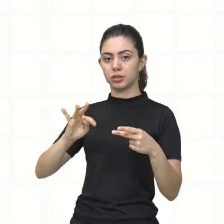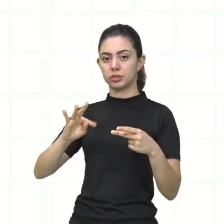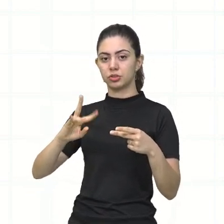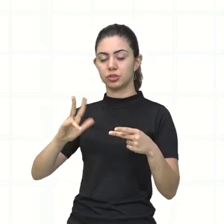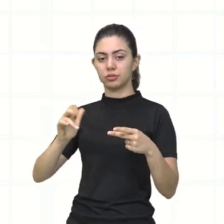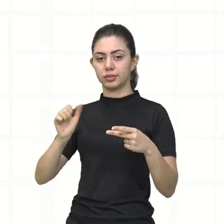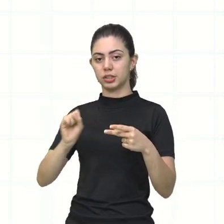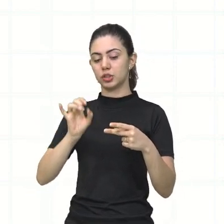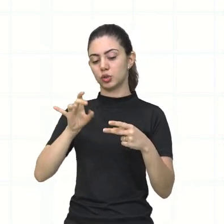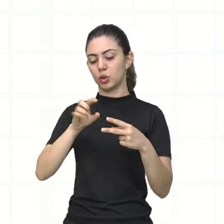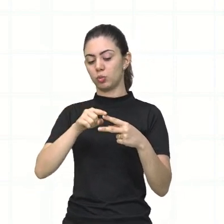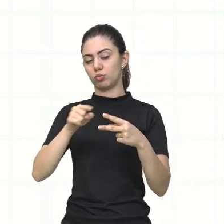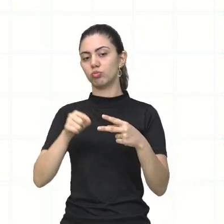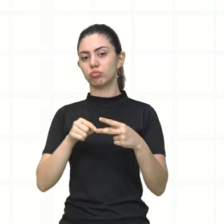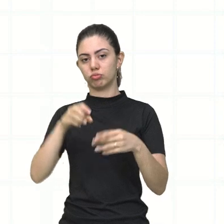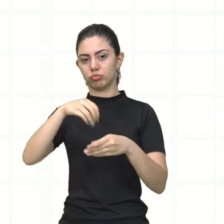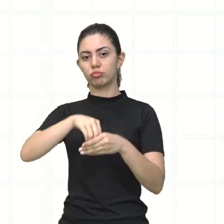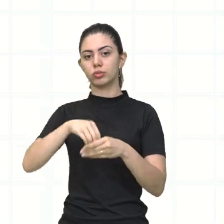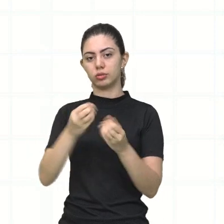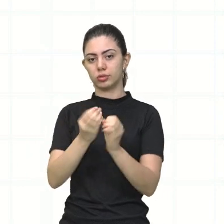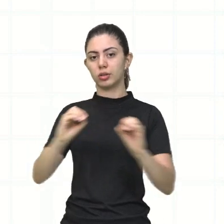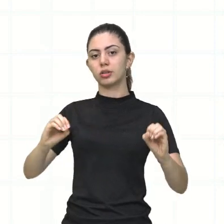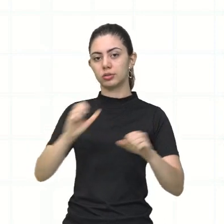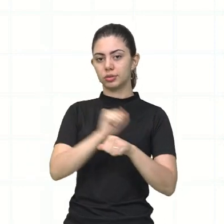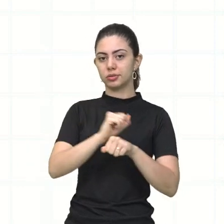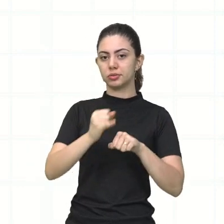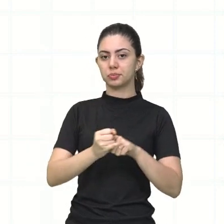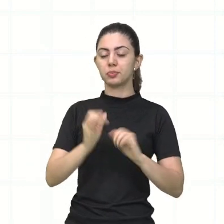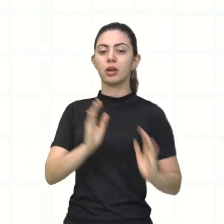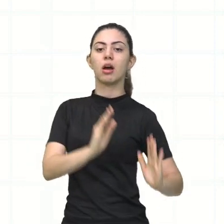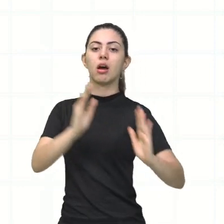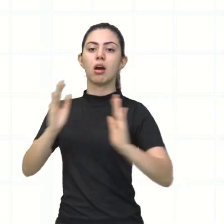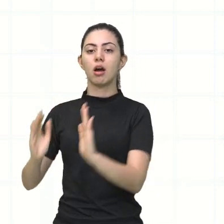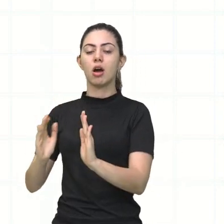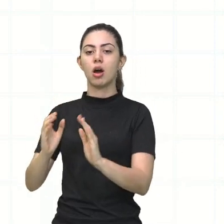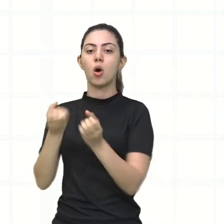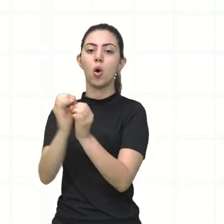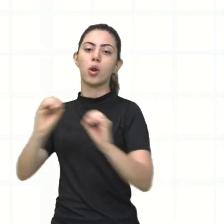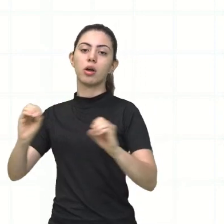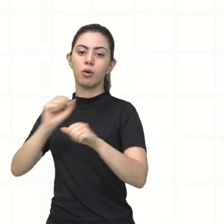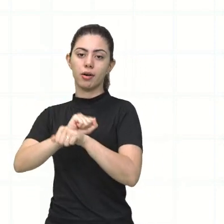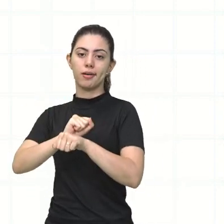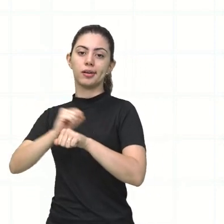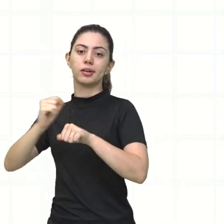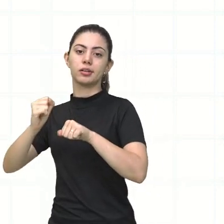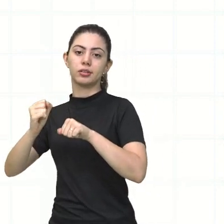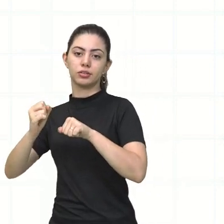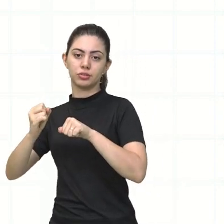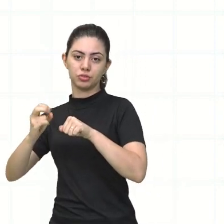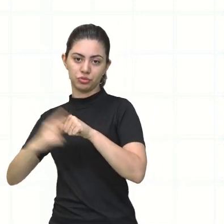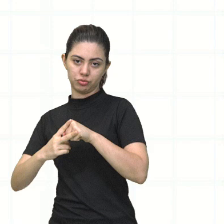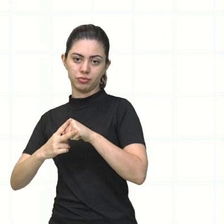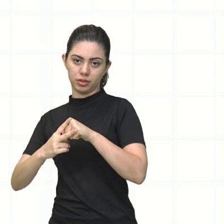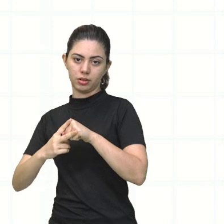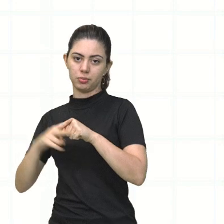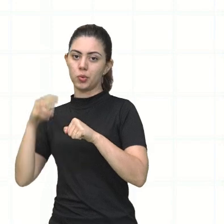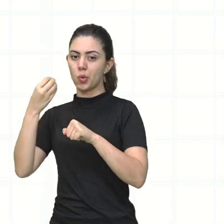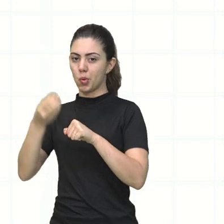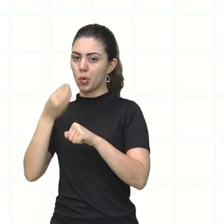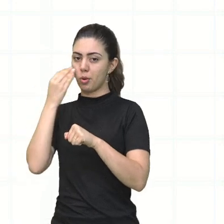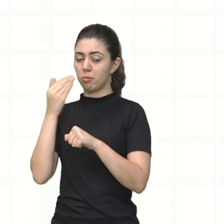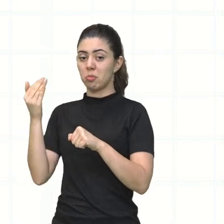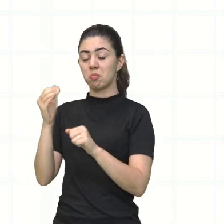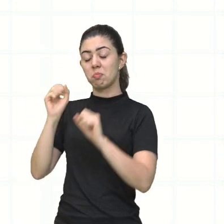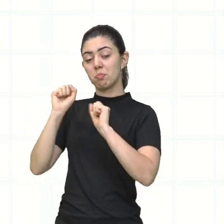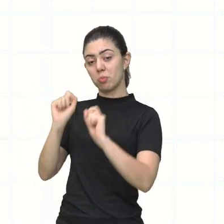dois tipos. E para a gente saber que também existem as adverbiais, elas funcionam como uma função de advérbio, podendo